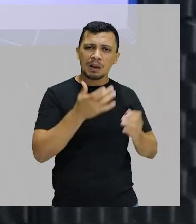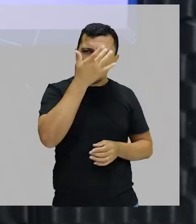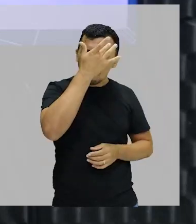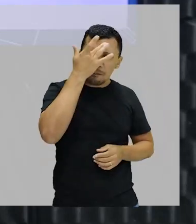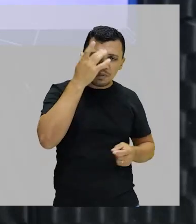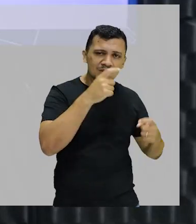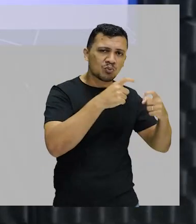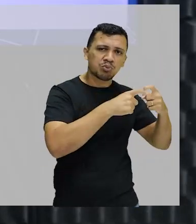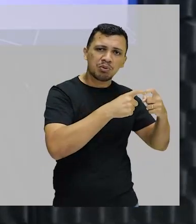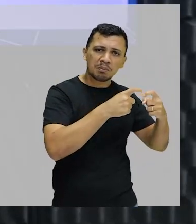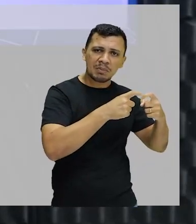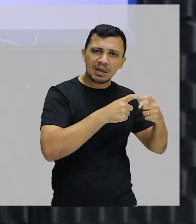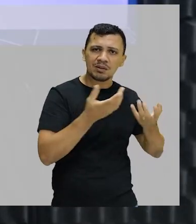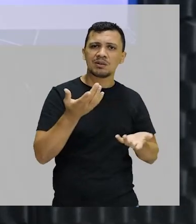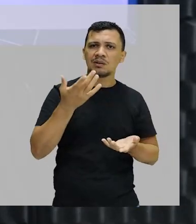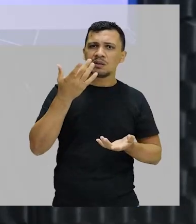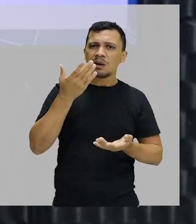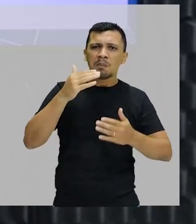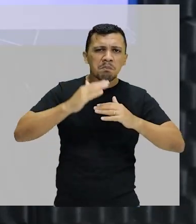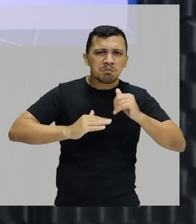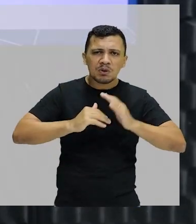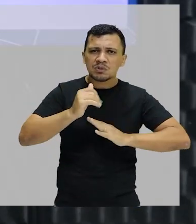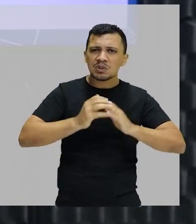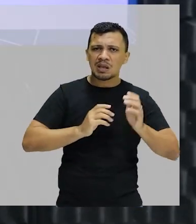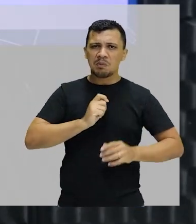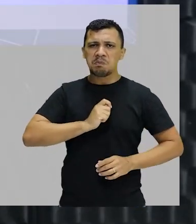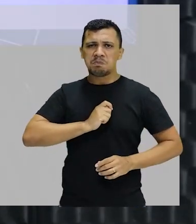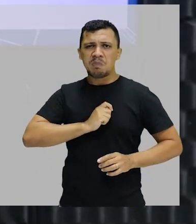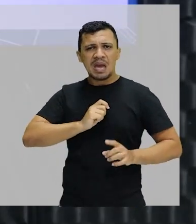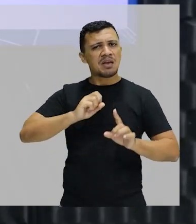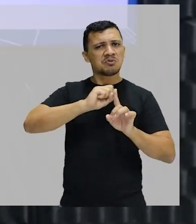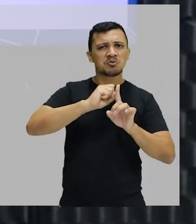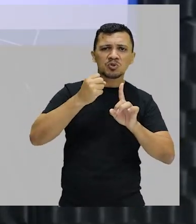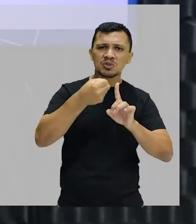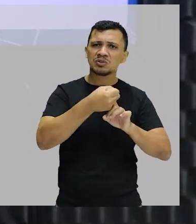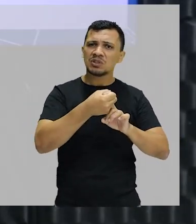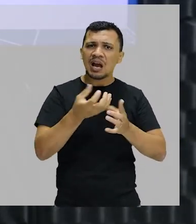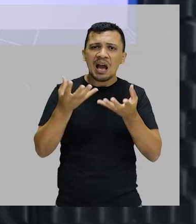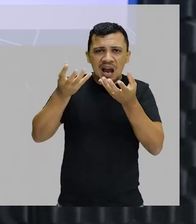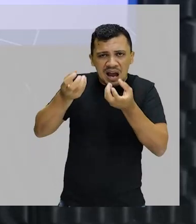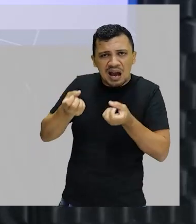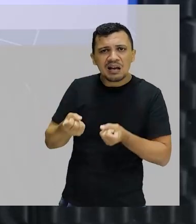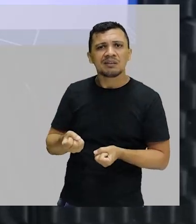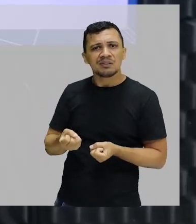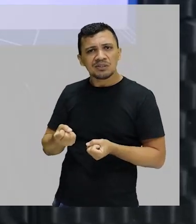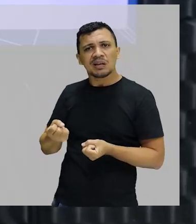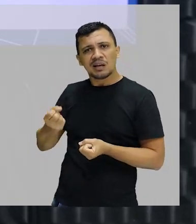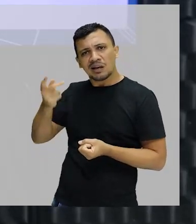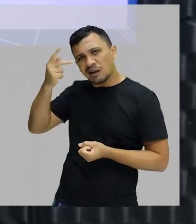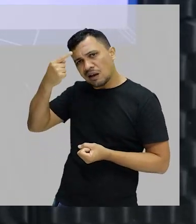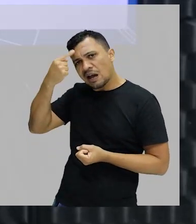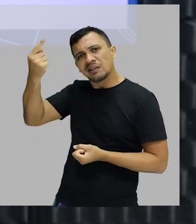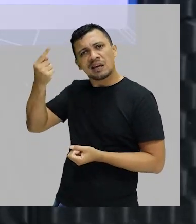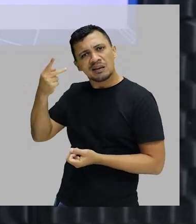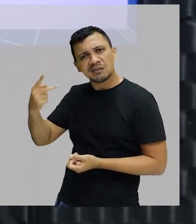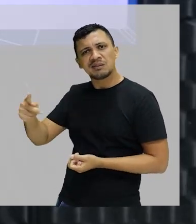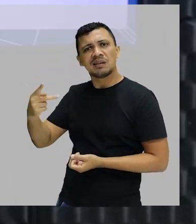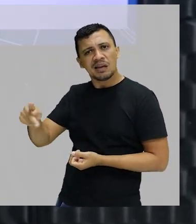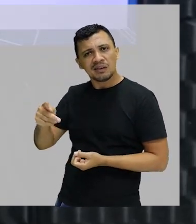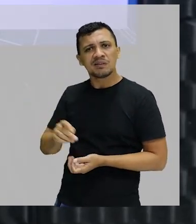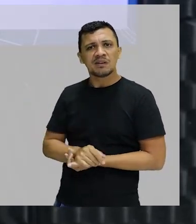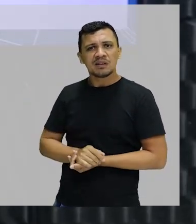à antropologia também, à sociologia, abraçaram essa ideia, né? Acreditaram que realmente haveria ali